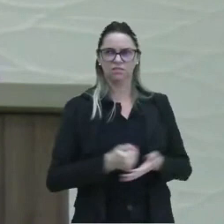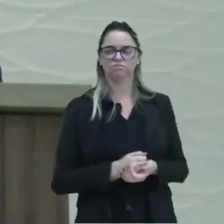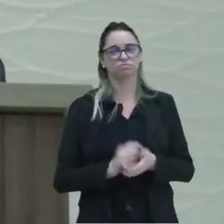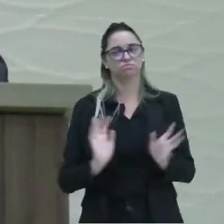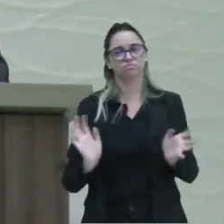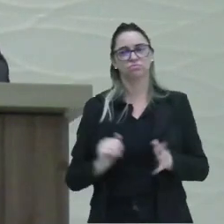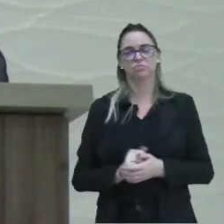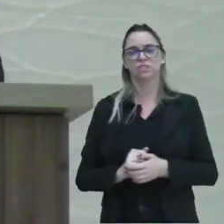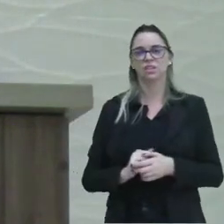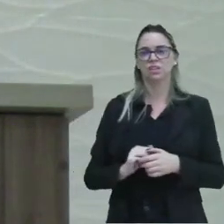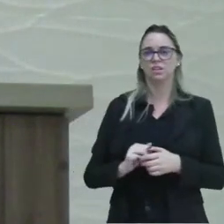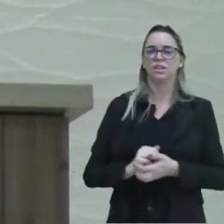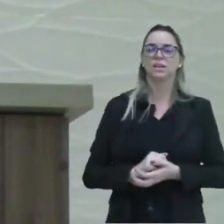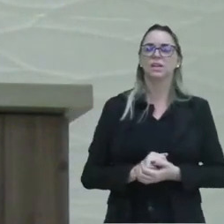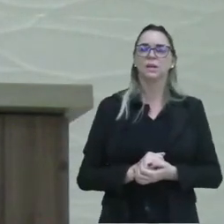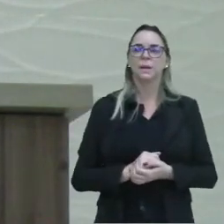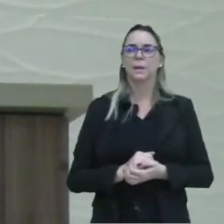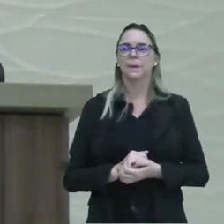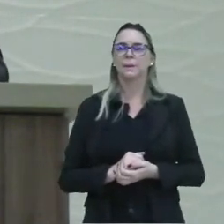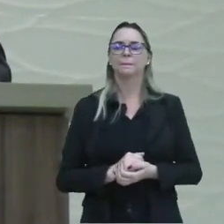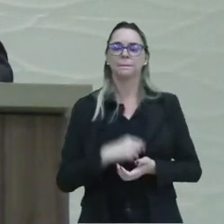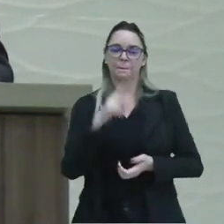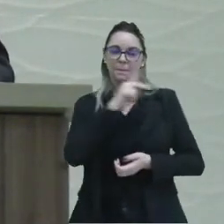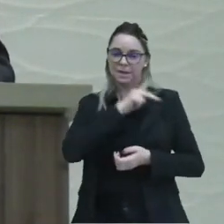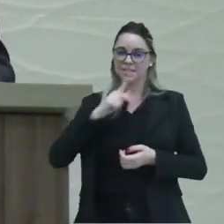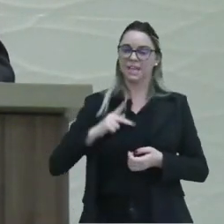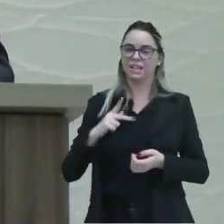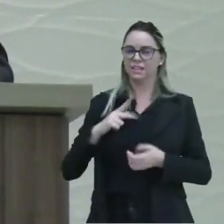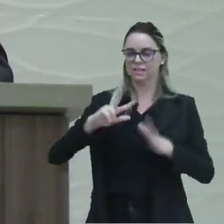toda. A presidente do sindicato, o vereador Júnior,